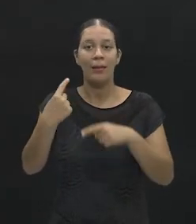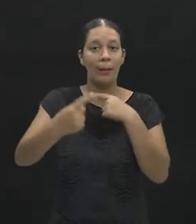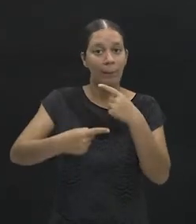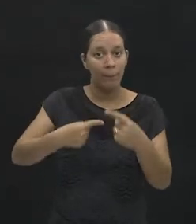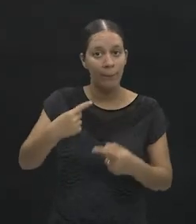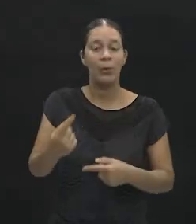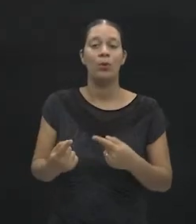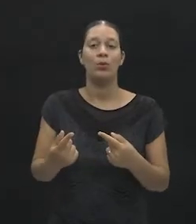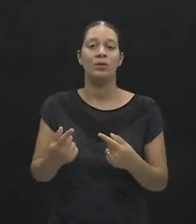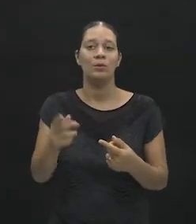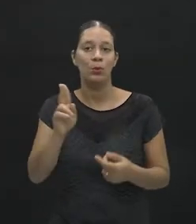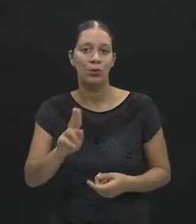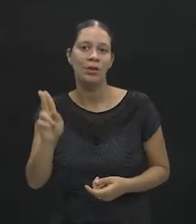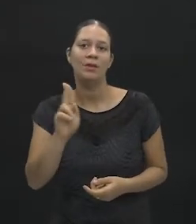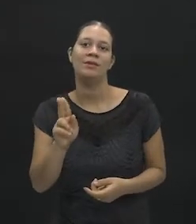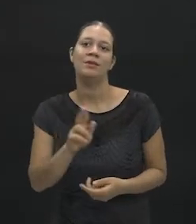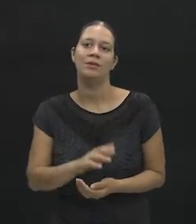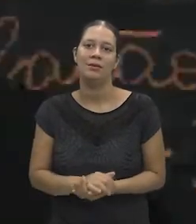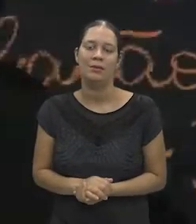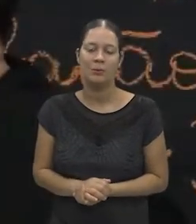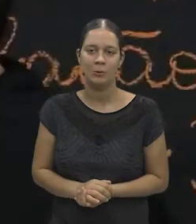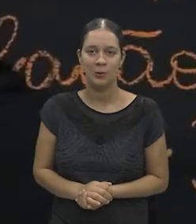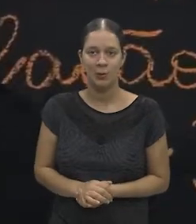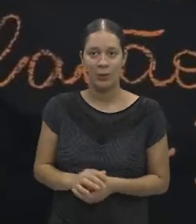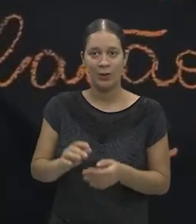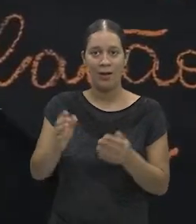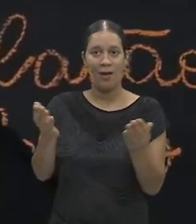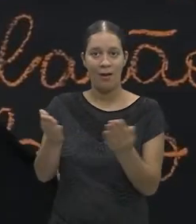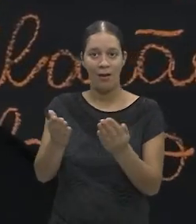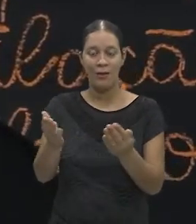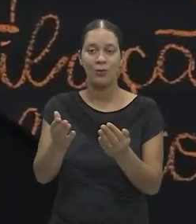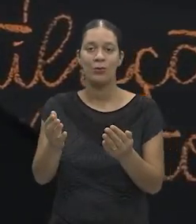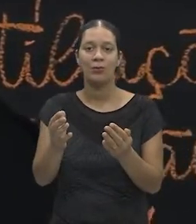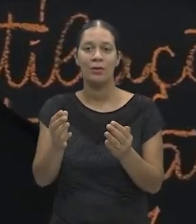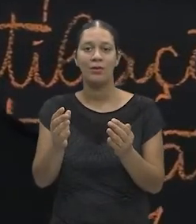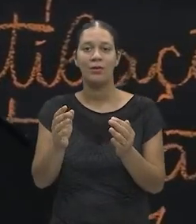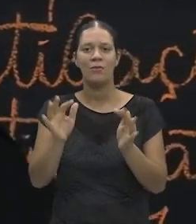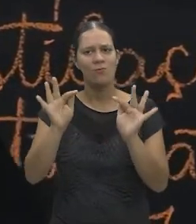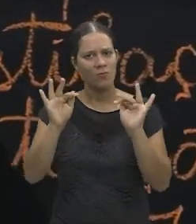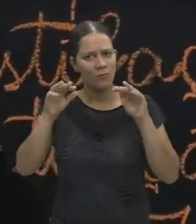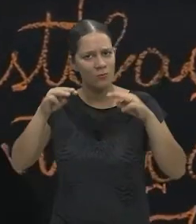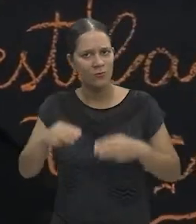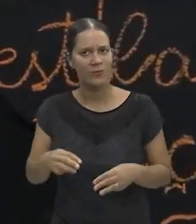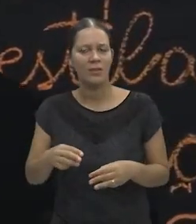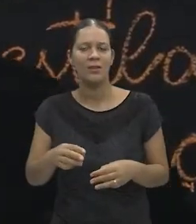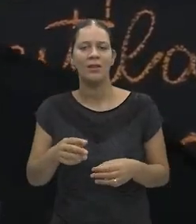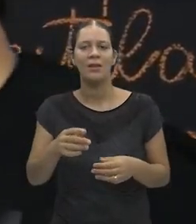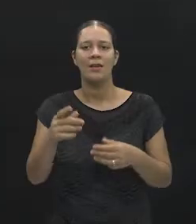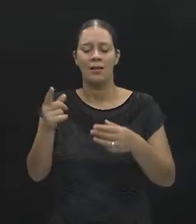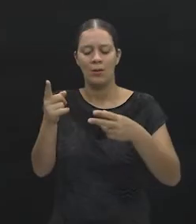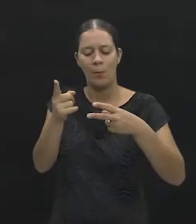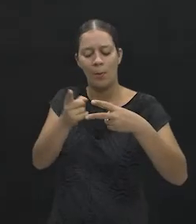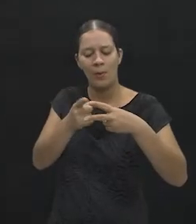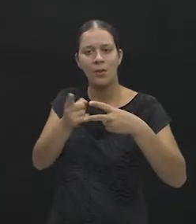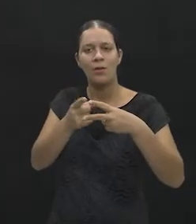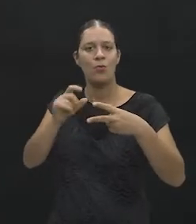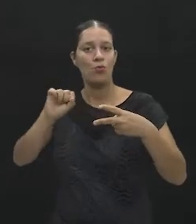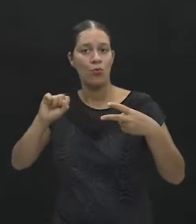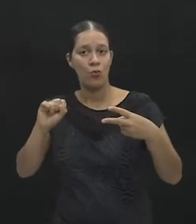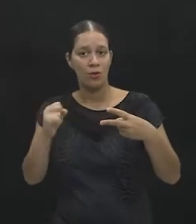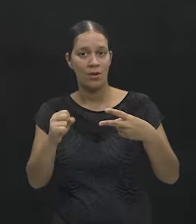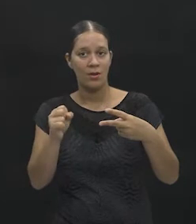fica legal para a determinada ação. Terminando então os métodos de separação de misturas heterogêneas, o